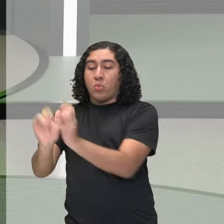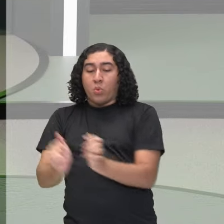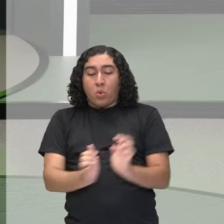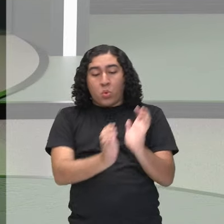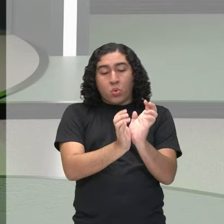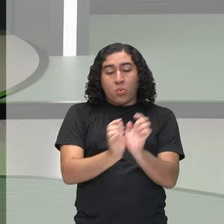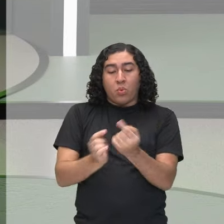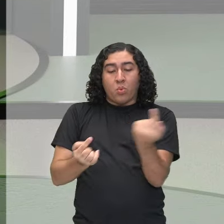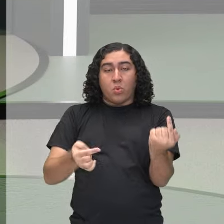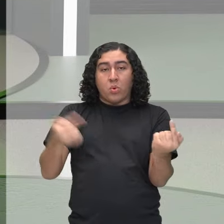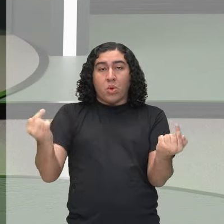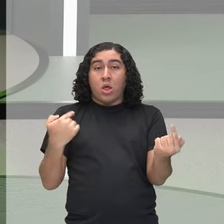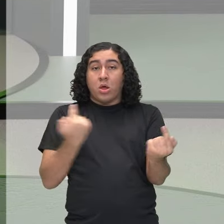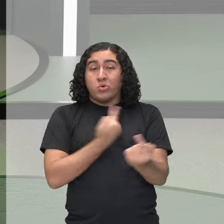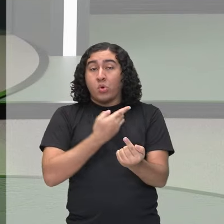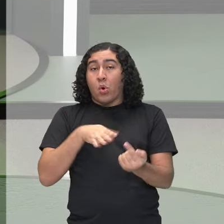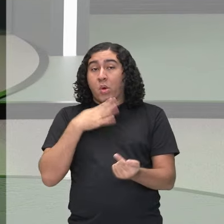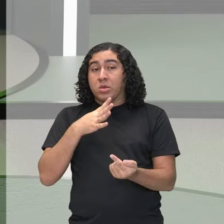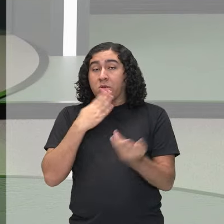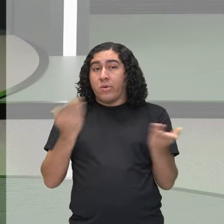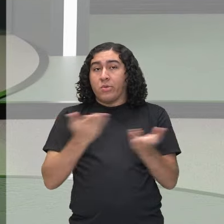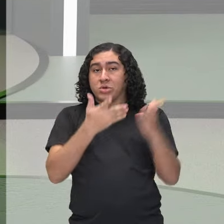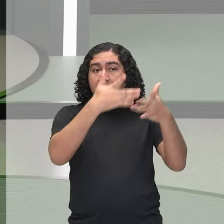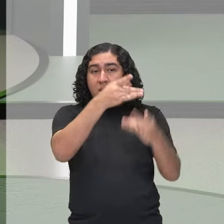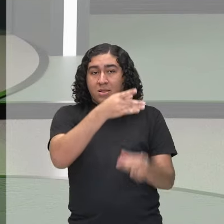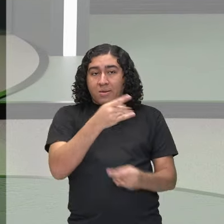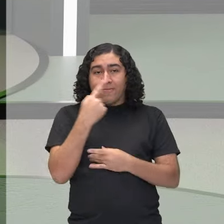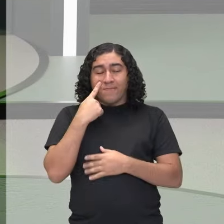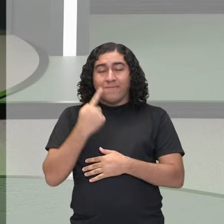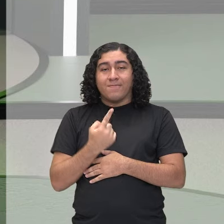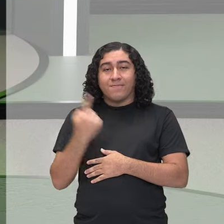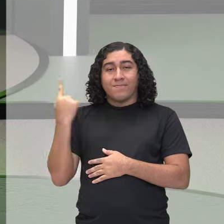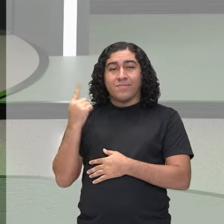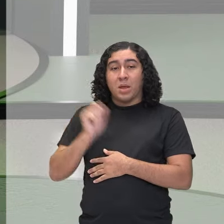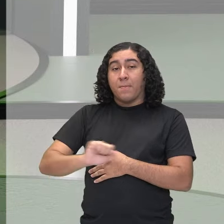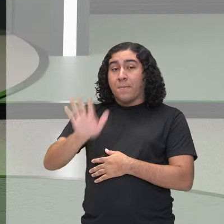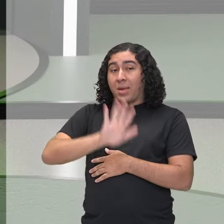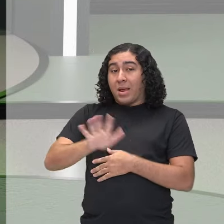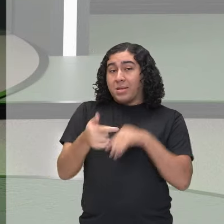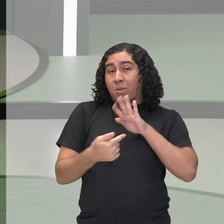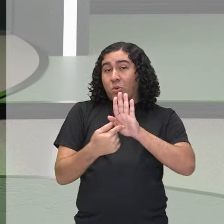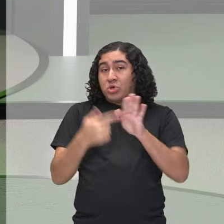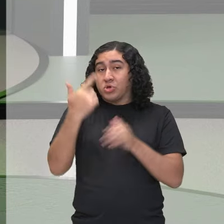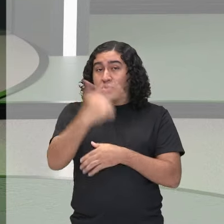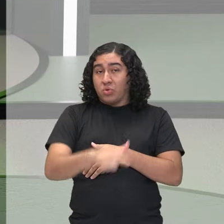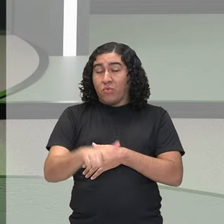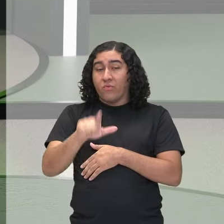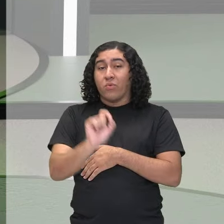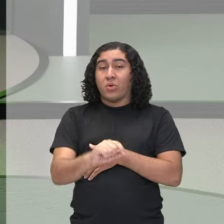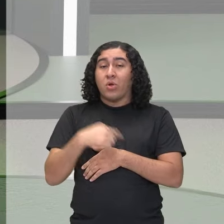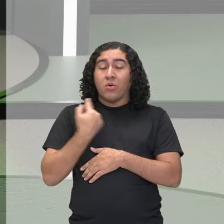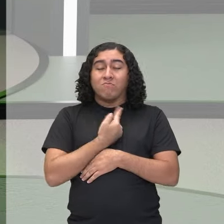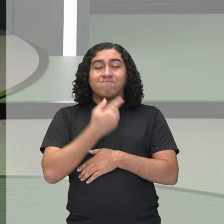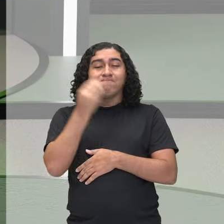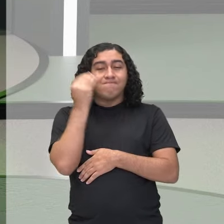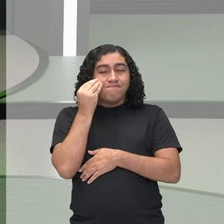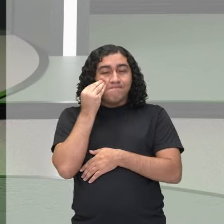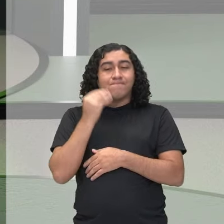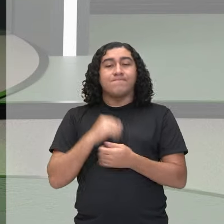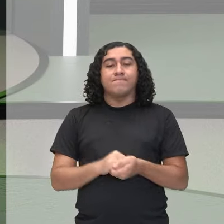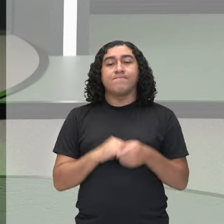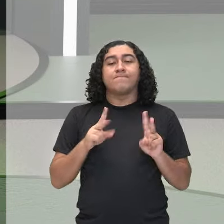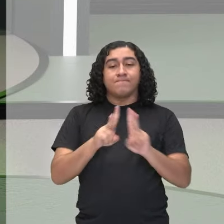vamos conhecer hoje. Então, trago aqui para vocês uma imagem para mostrar mais uma vez o que a gente acabou de ver dentre